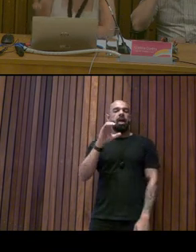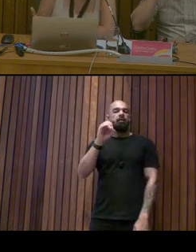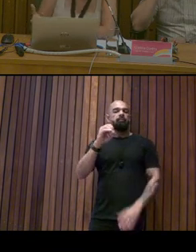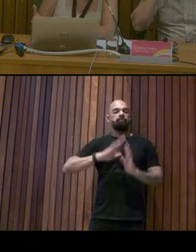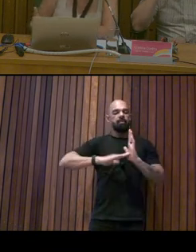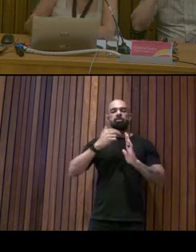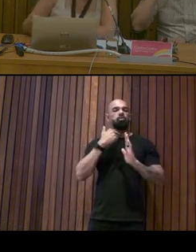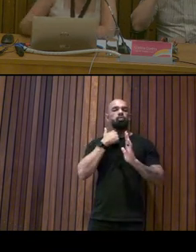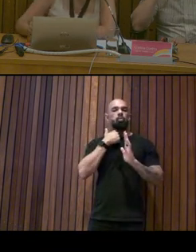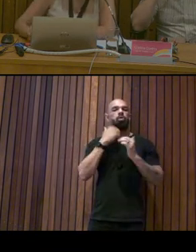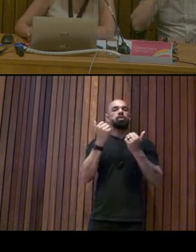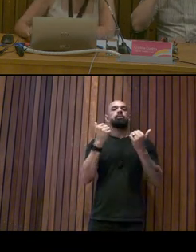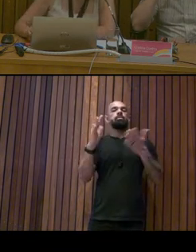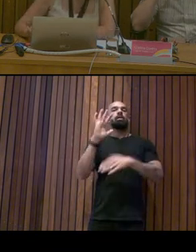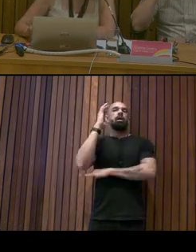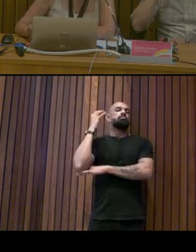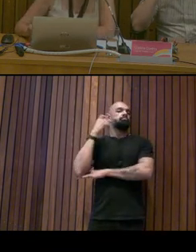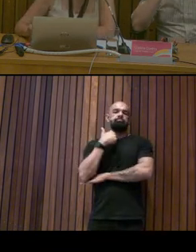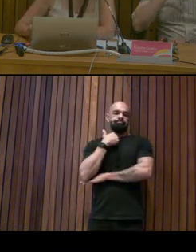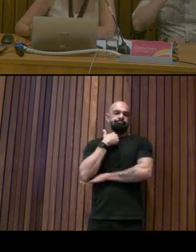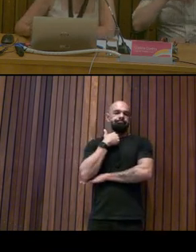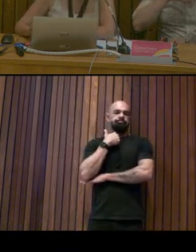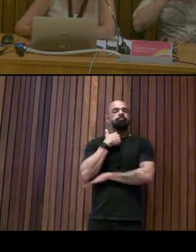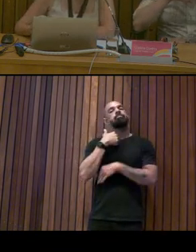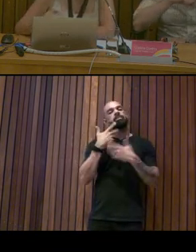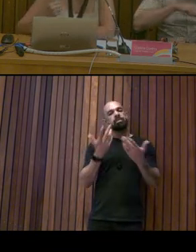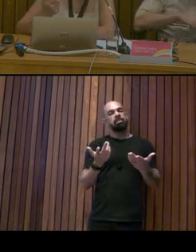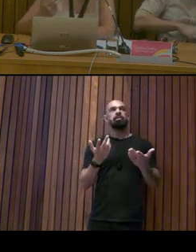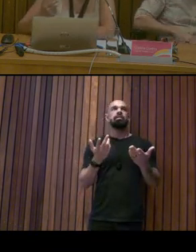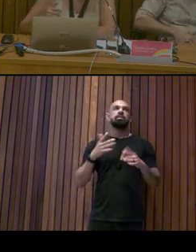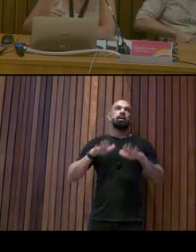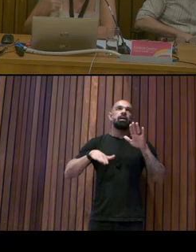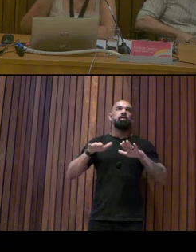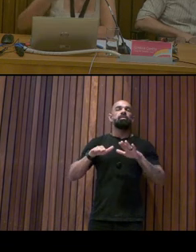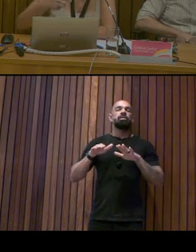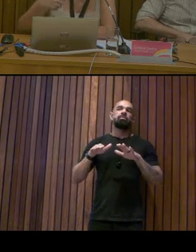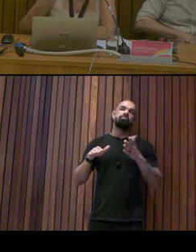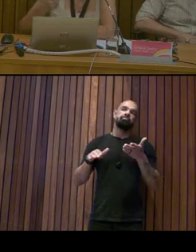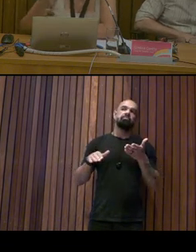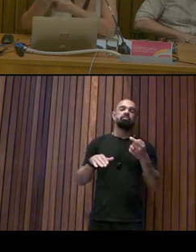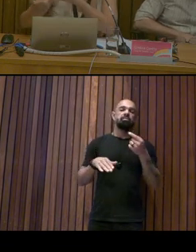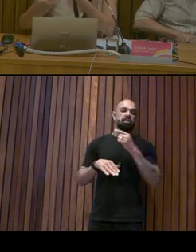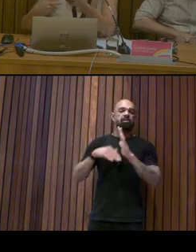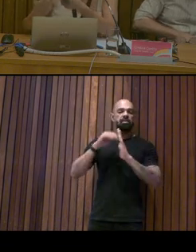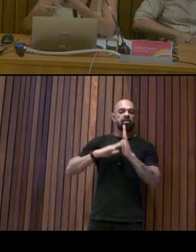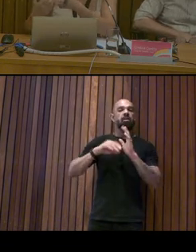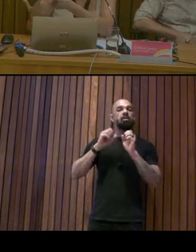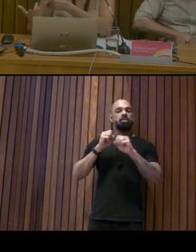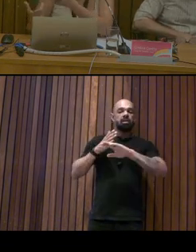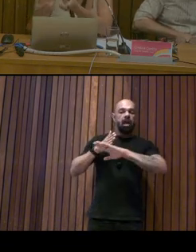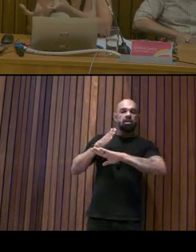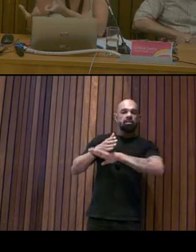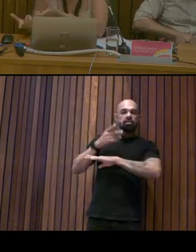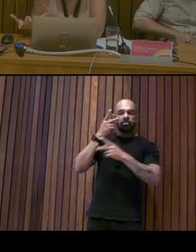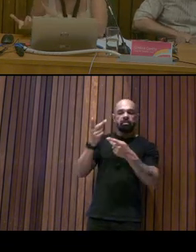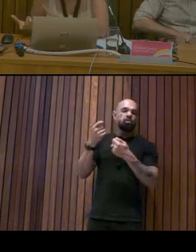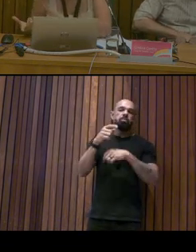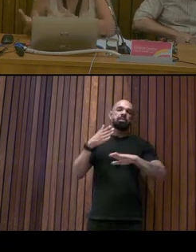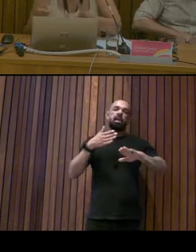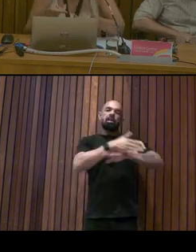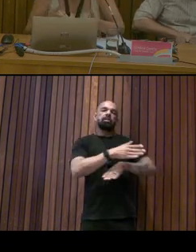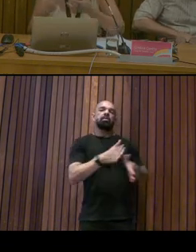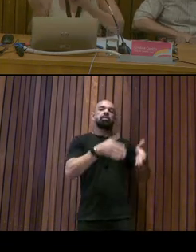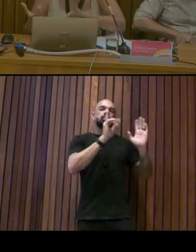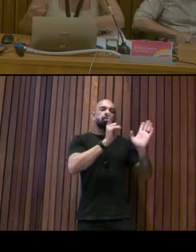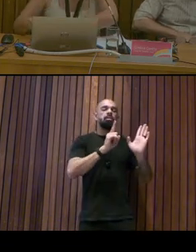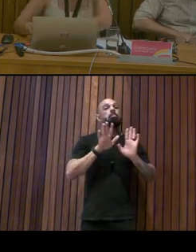totalmente numa área externa. Né? Então, seria assim, talvez a obra que tenha mais facilidade de acesso, porque não precisa entrar no edifício. Por